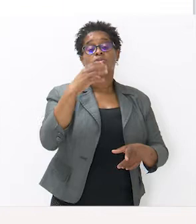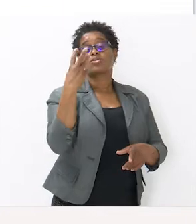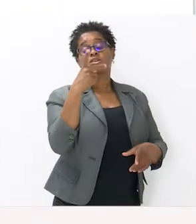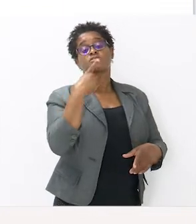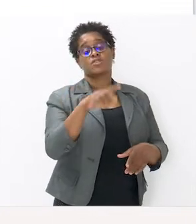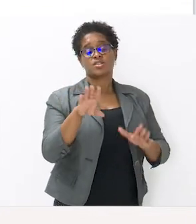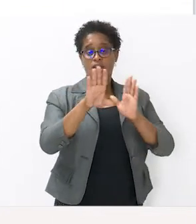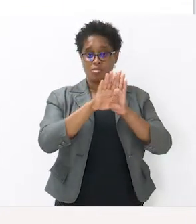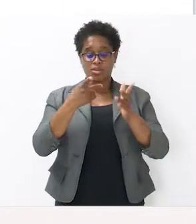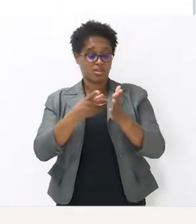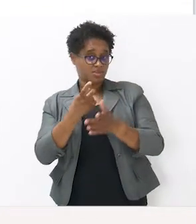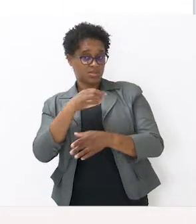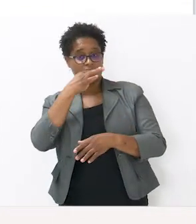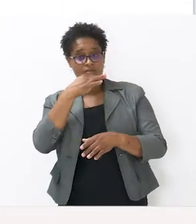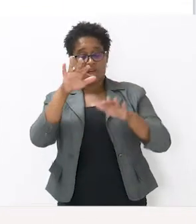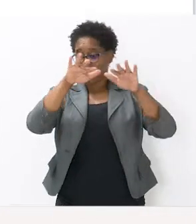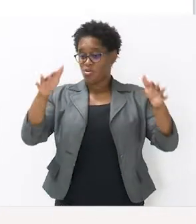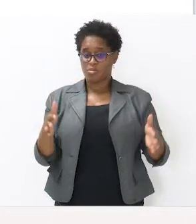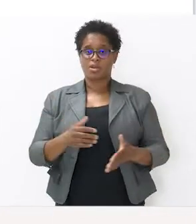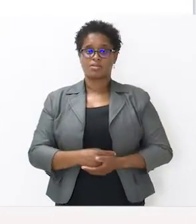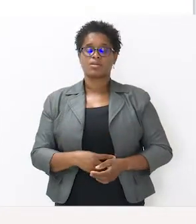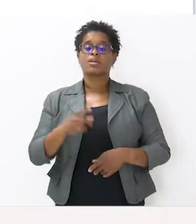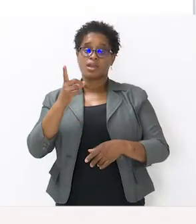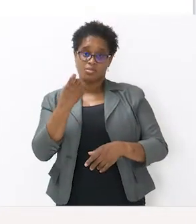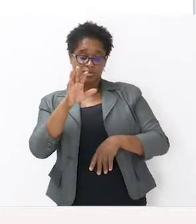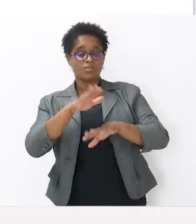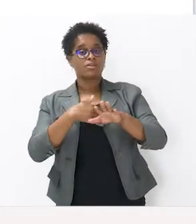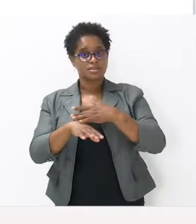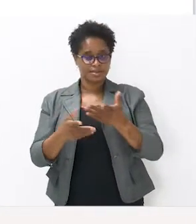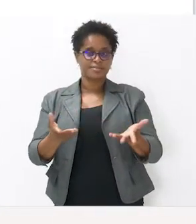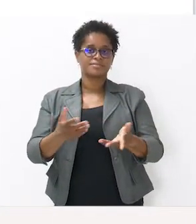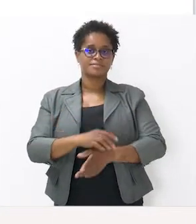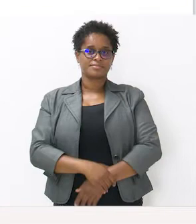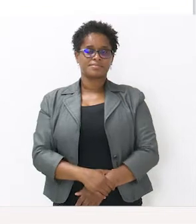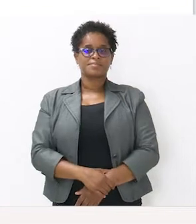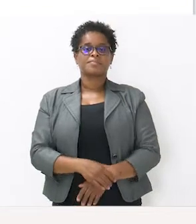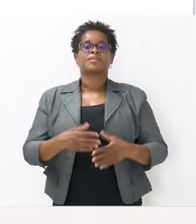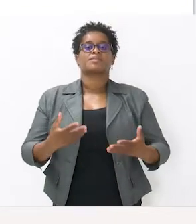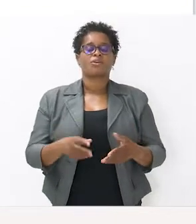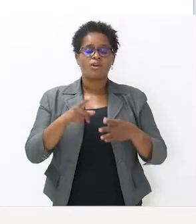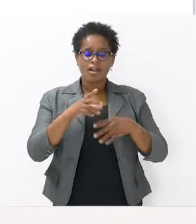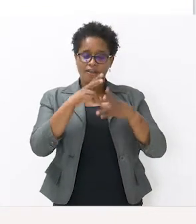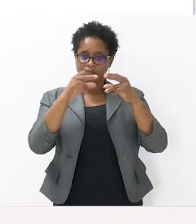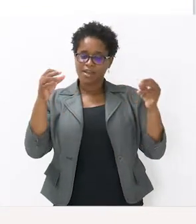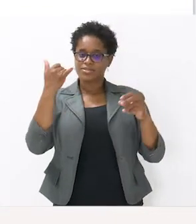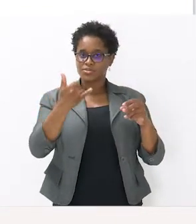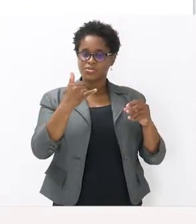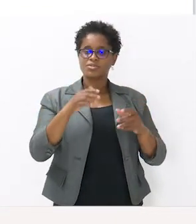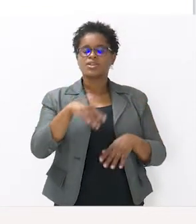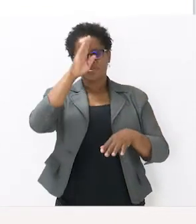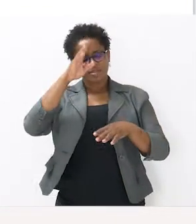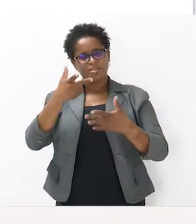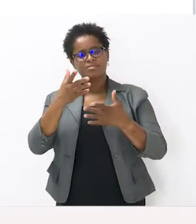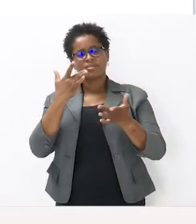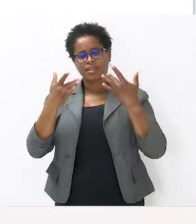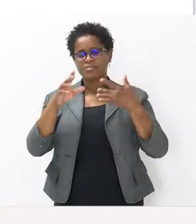certo? E não é preciso dizer isso no palco, é preciso fazer. A segunda frase, a cena passa-se